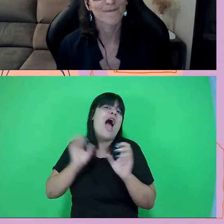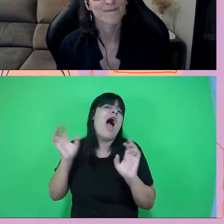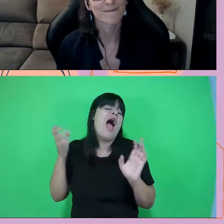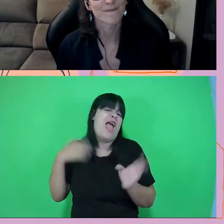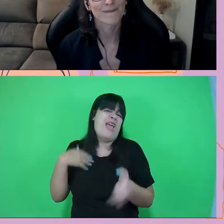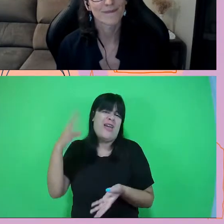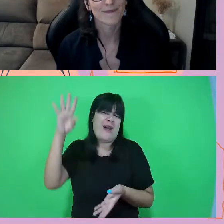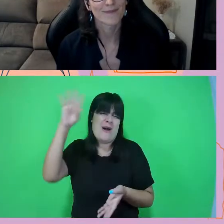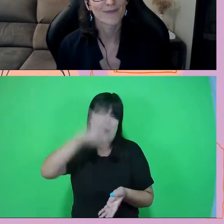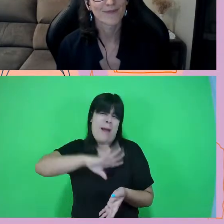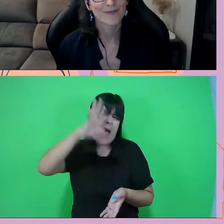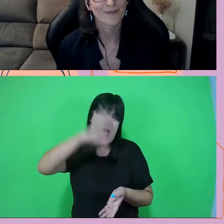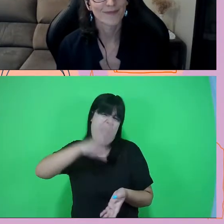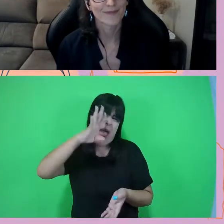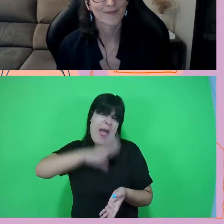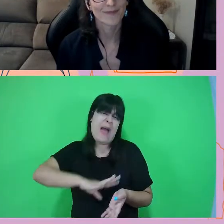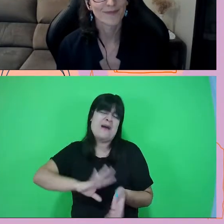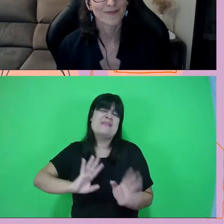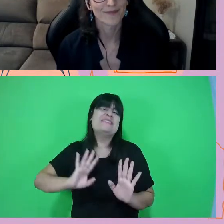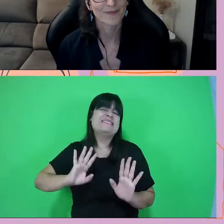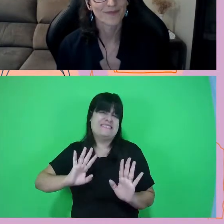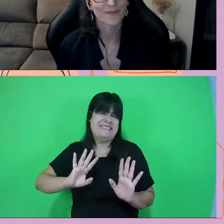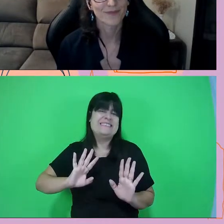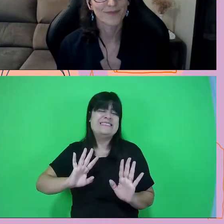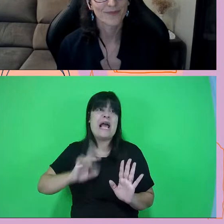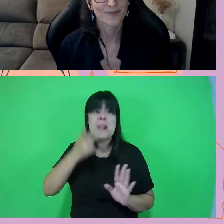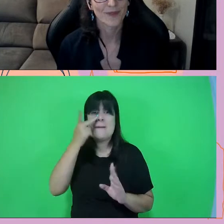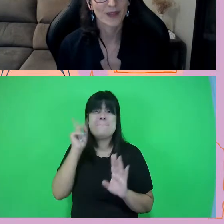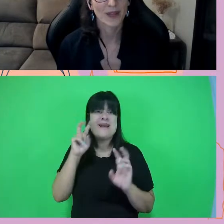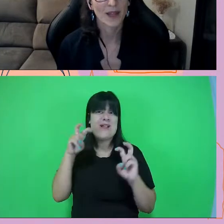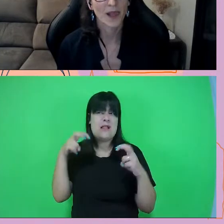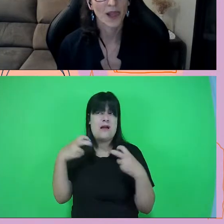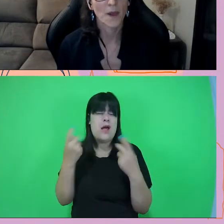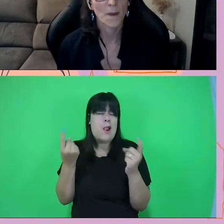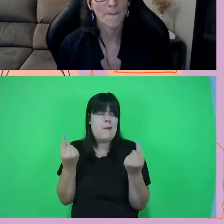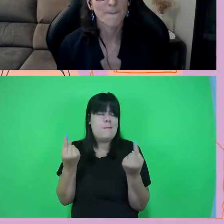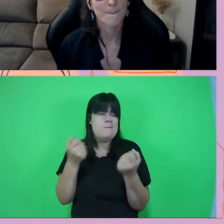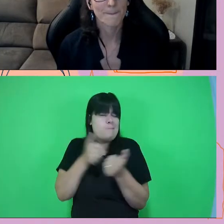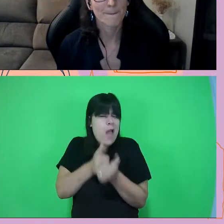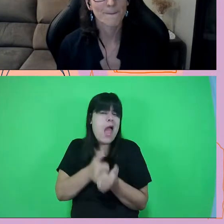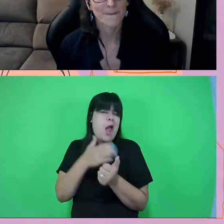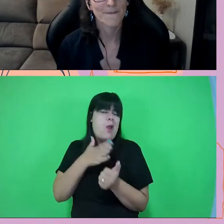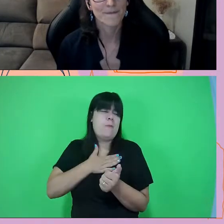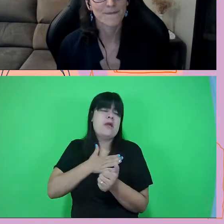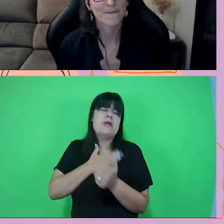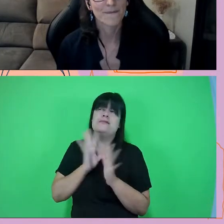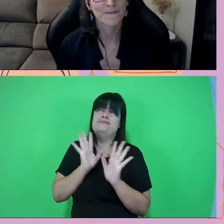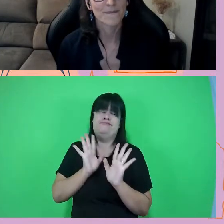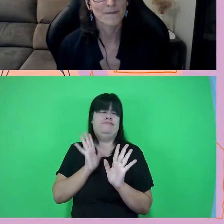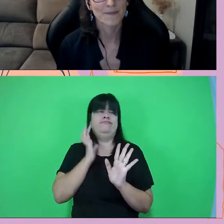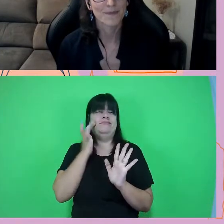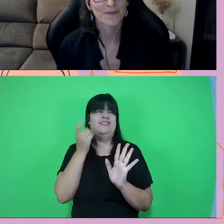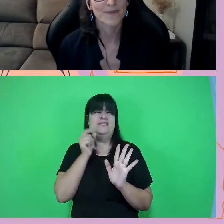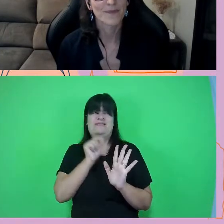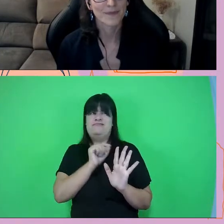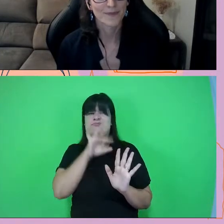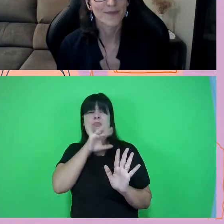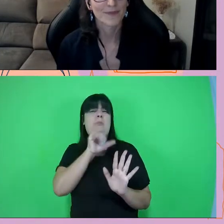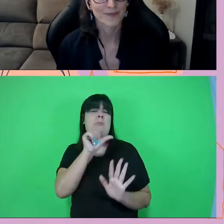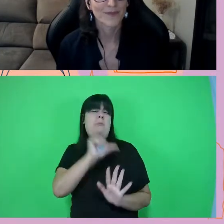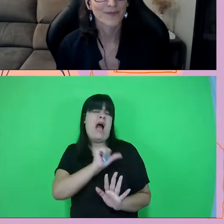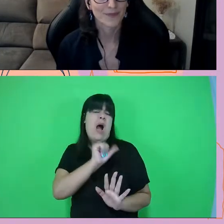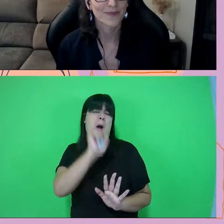né, e as pessoas achavam, as pessoas que estavam ali ao meu redor e bem próximas, elas achavam que aquilo lá era ruim para a minha